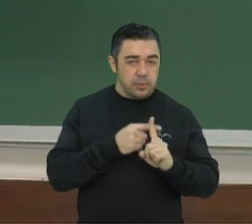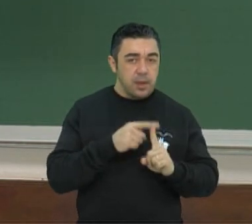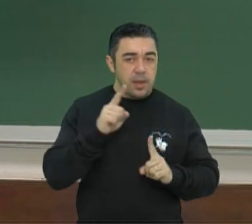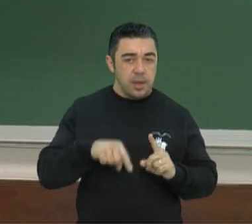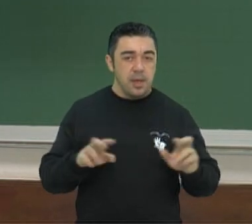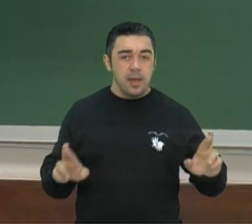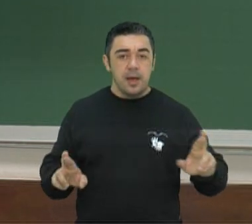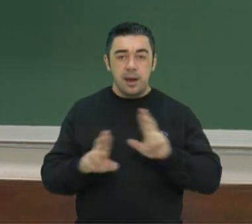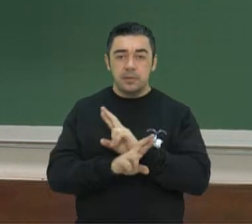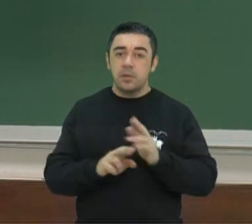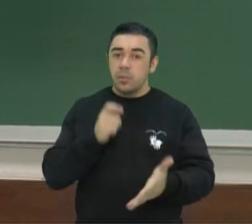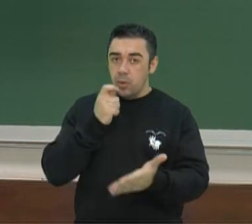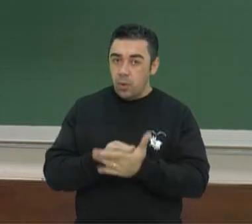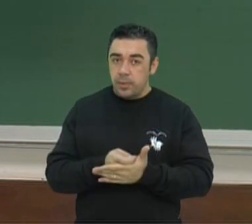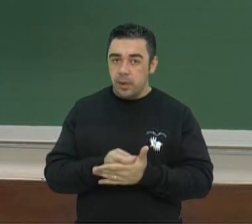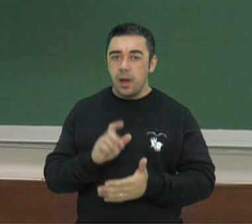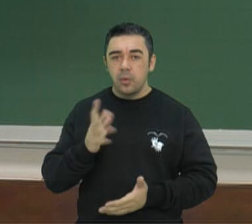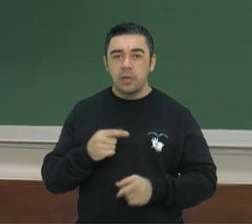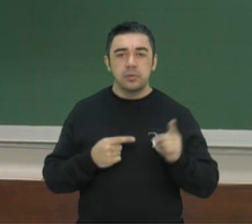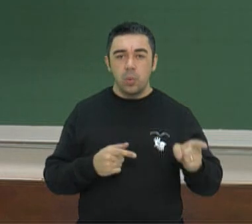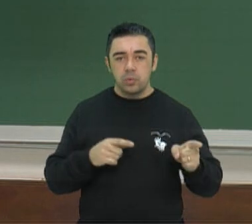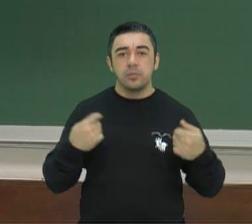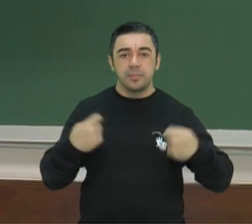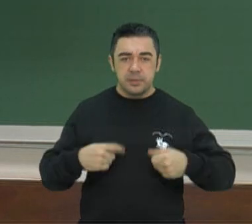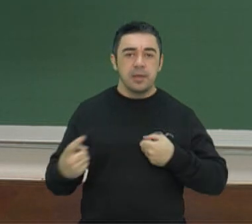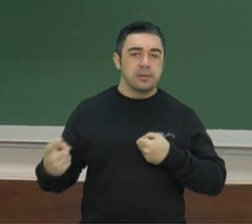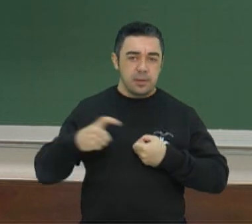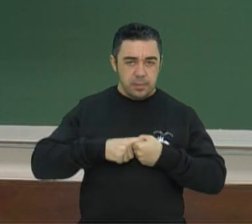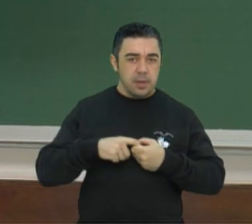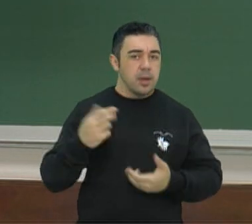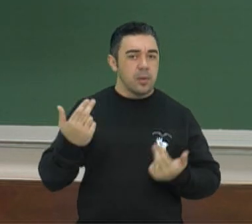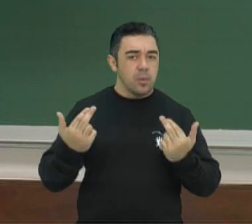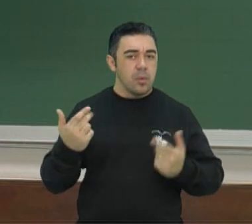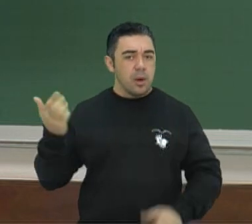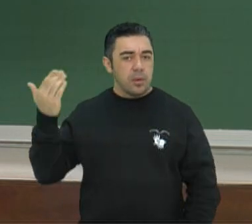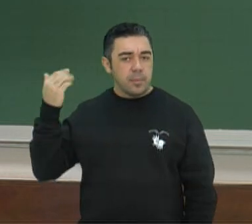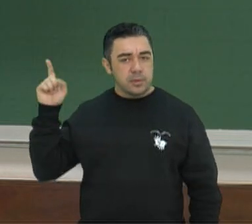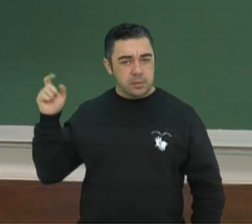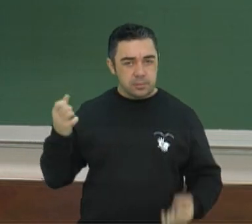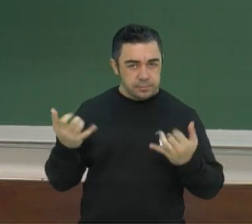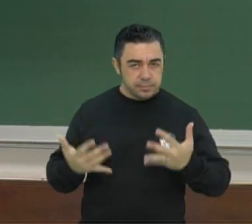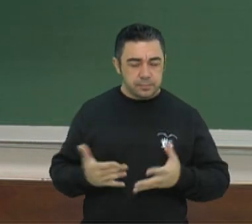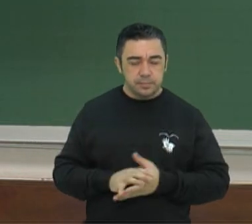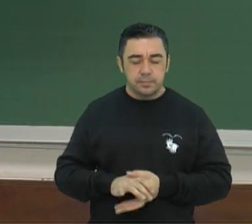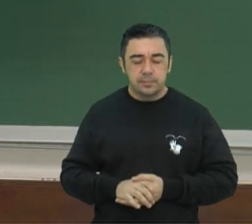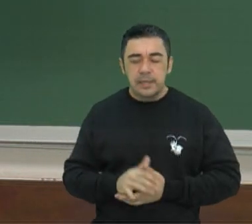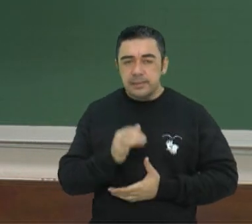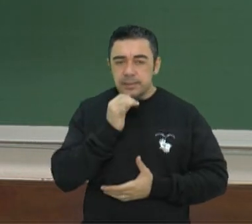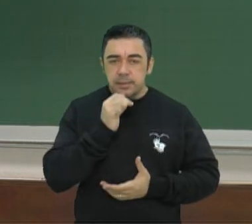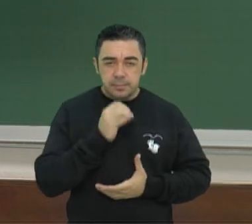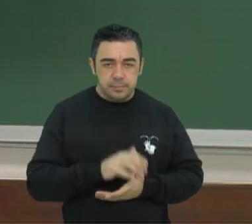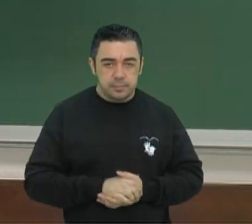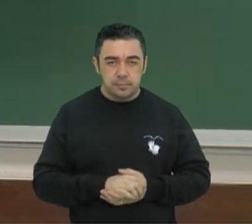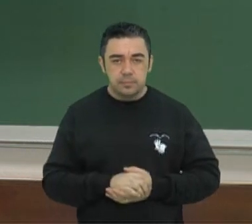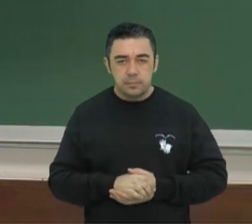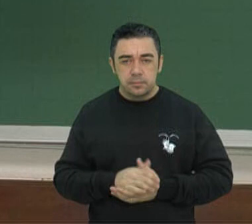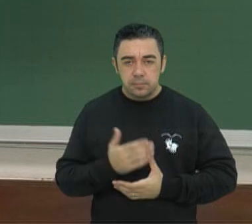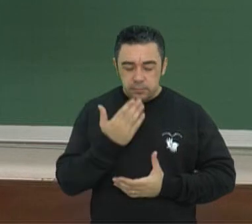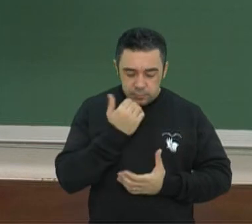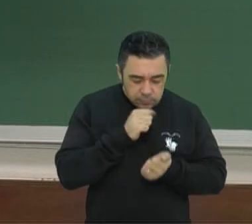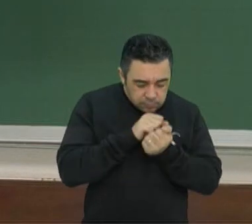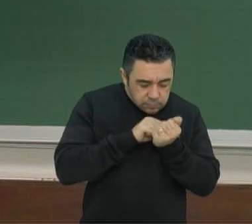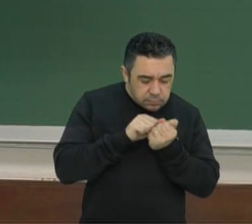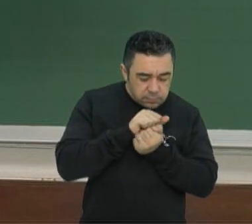ela é obrigatória. Um não vive sem o outro, como era o caso da reportagem. Então, exemplos, ruminantes e